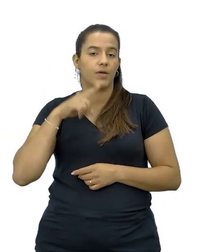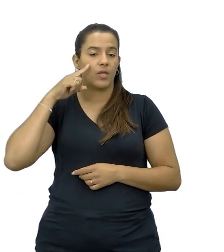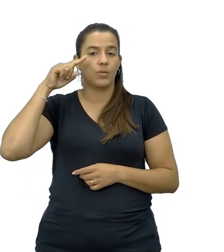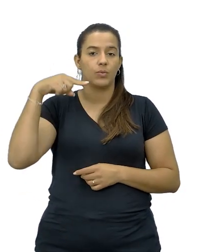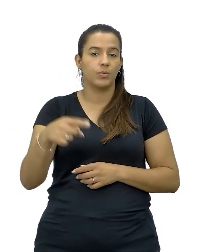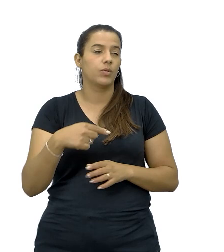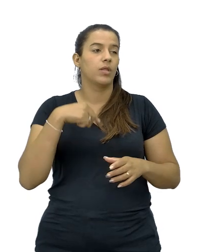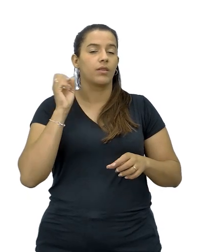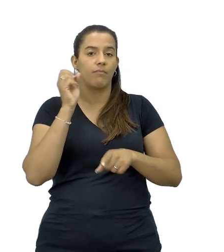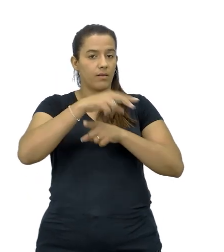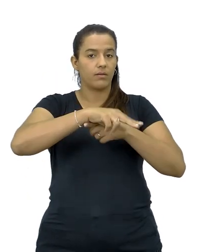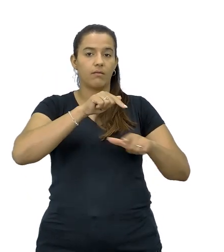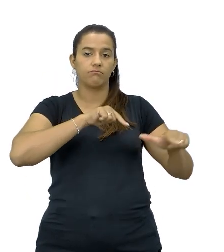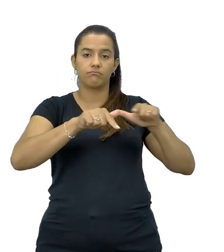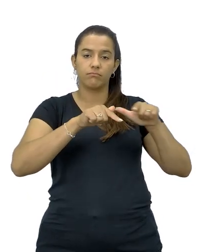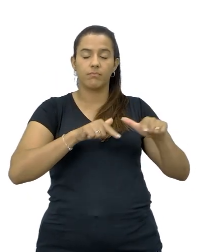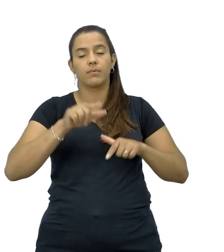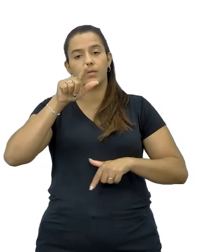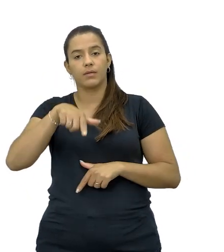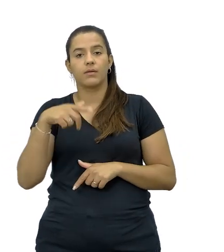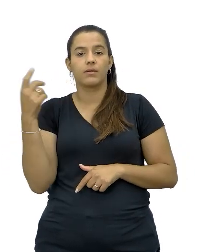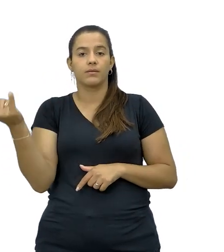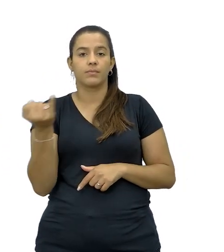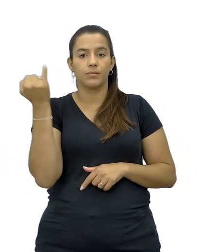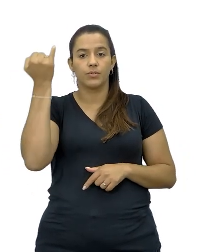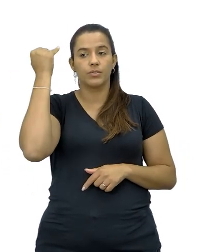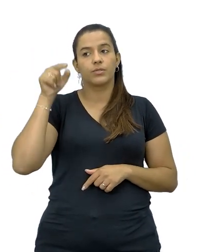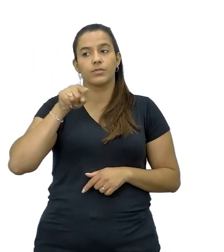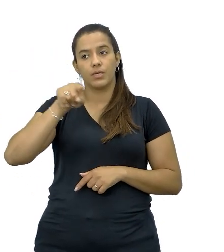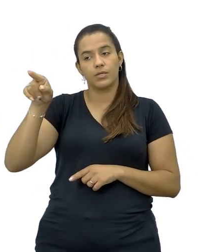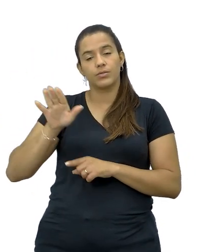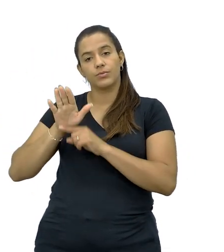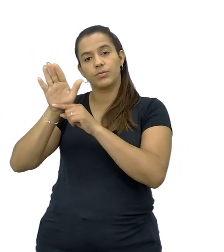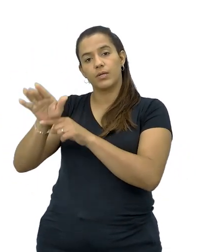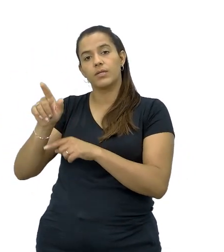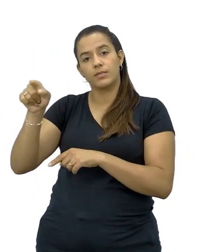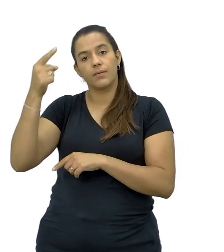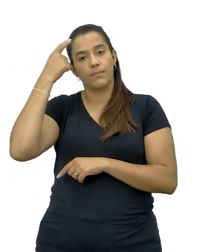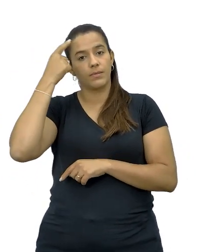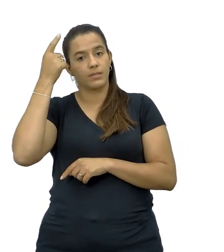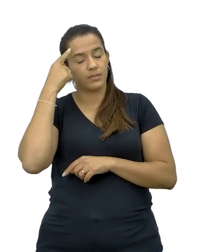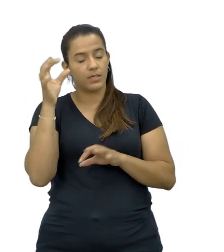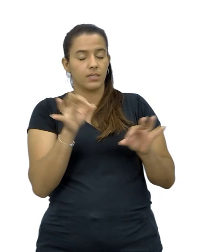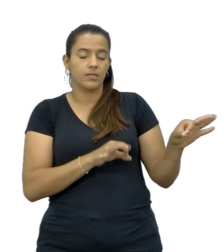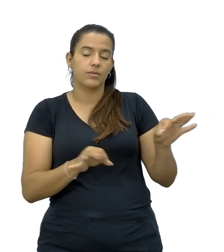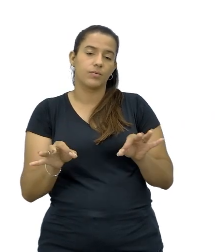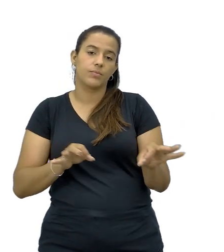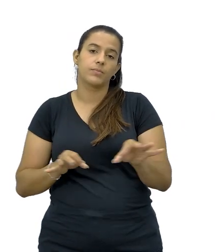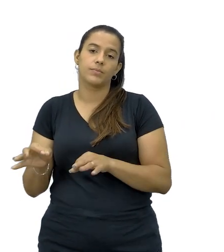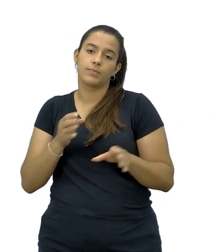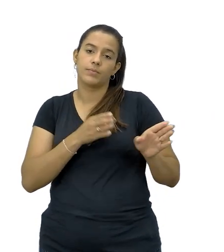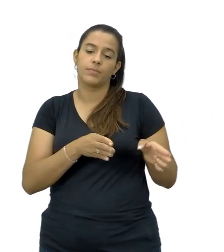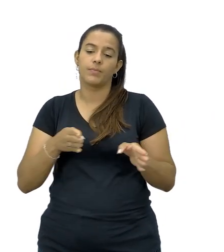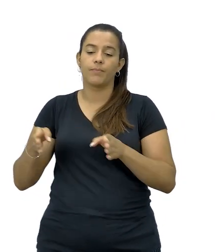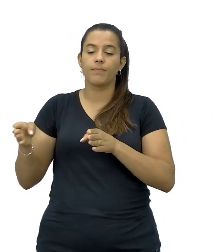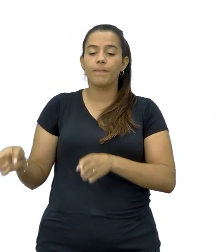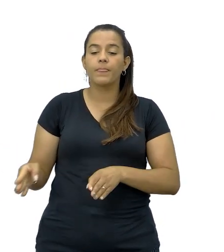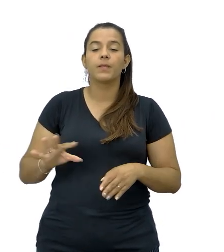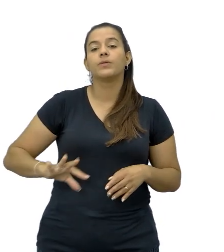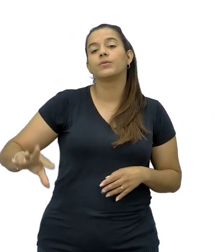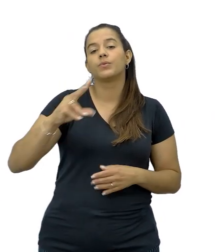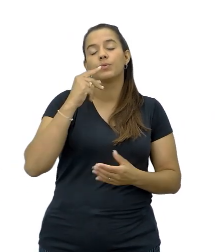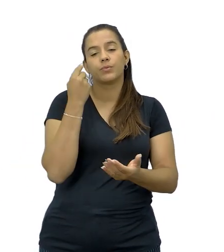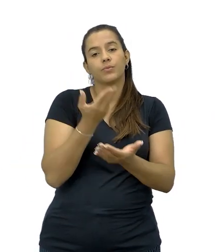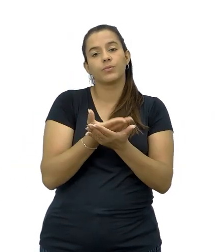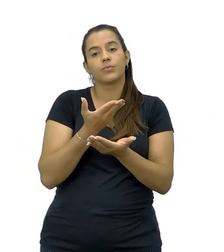do trabalho, então acho que é importante também imaginar que isso seria de forma a organizar essa forma de